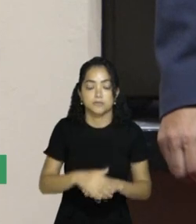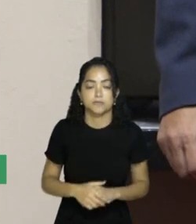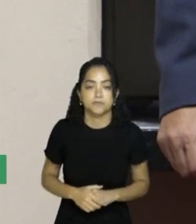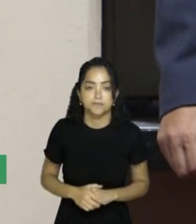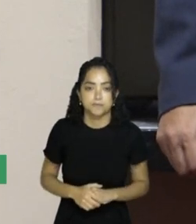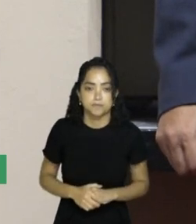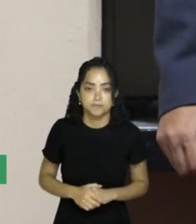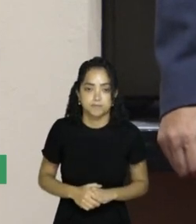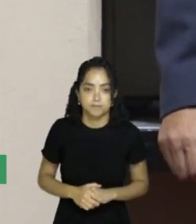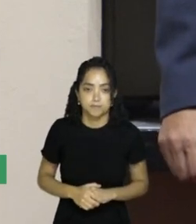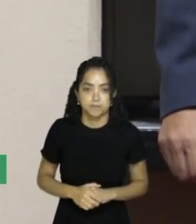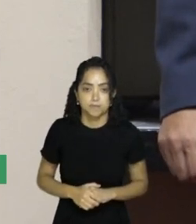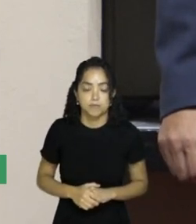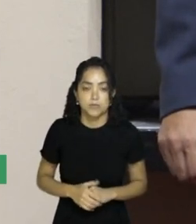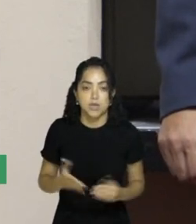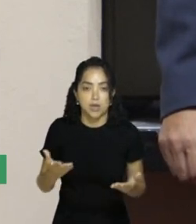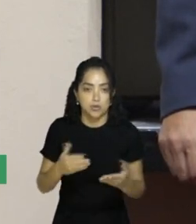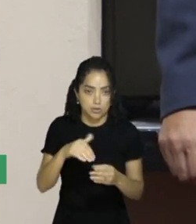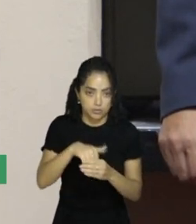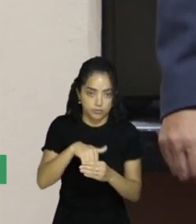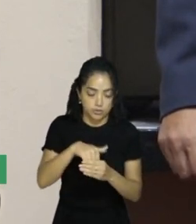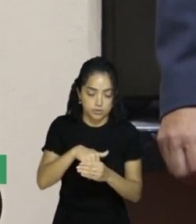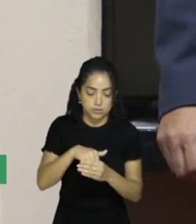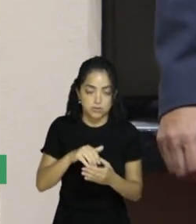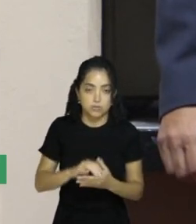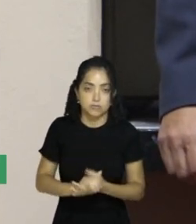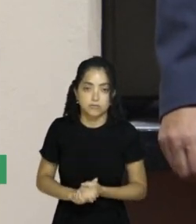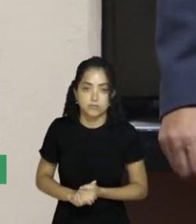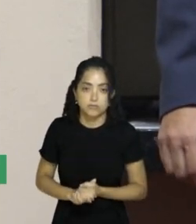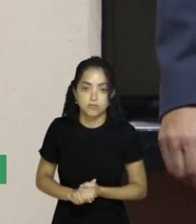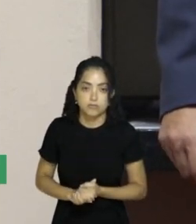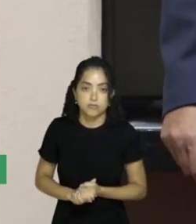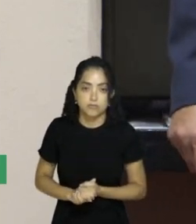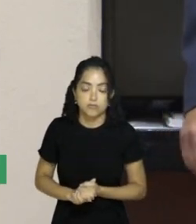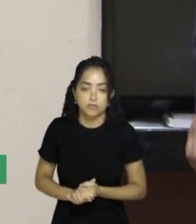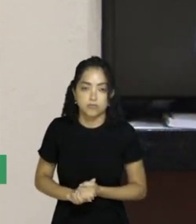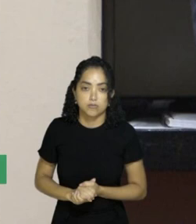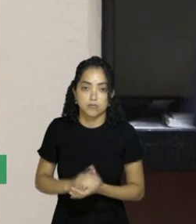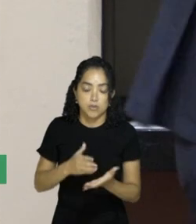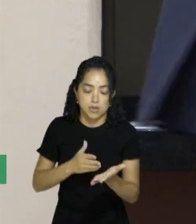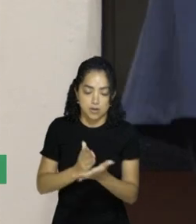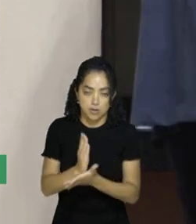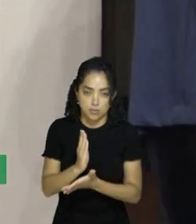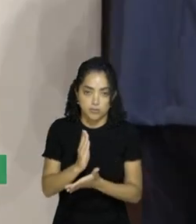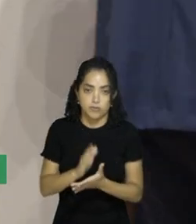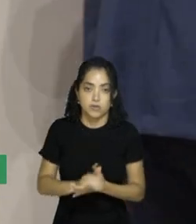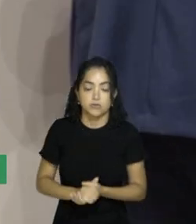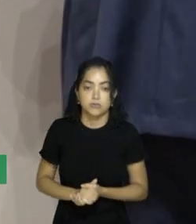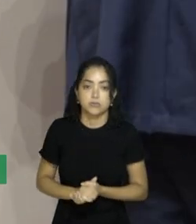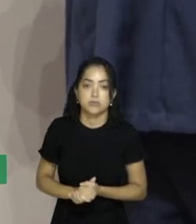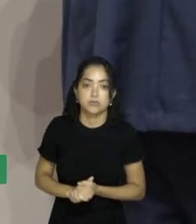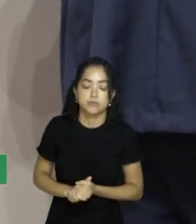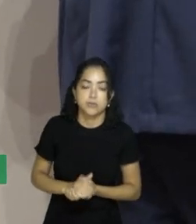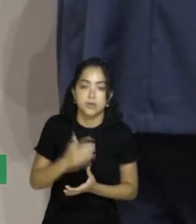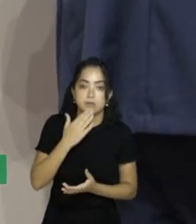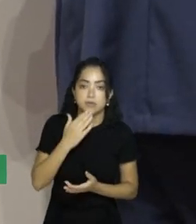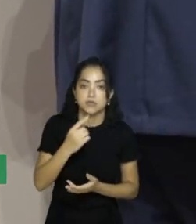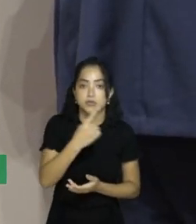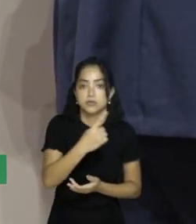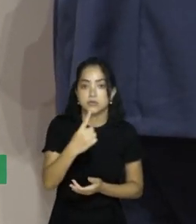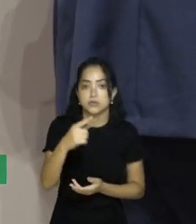discussão noventa Quem Queira discutir em votação deputados que aprovam permanece como se encontra aprovado por unanimidade pedindo informação